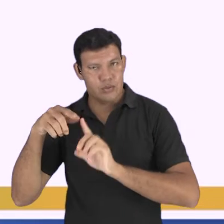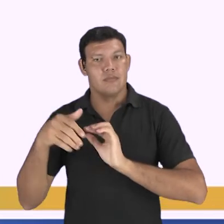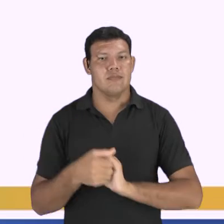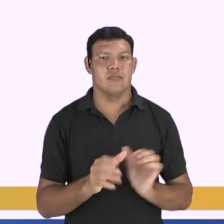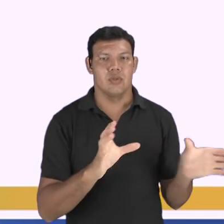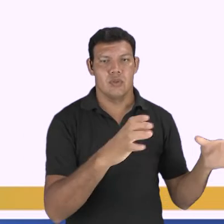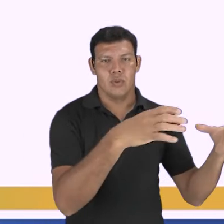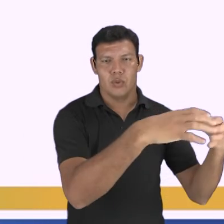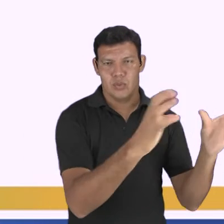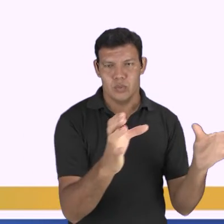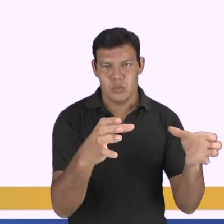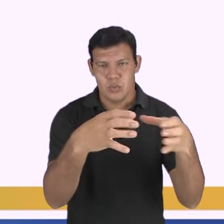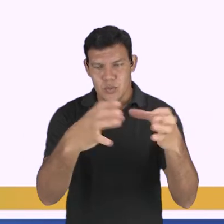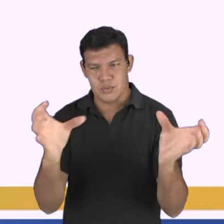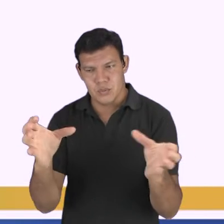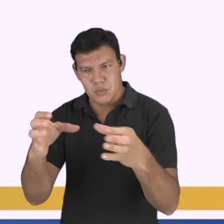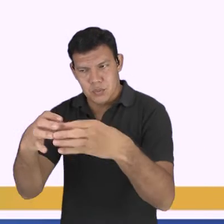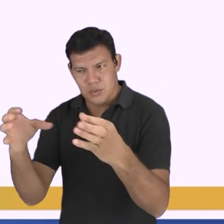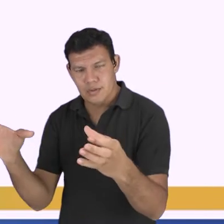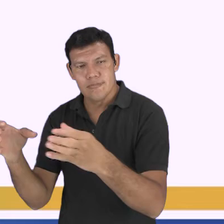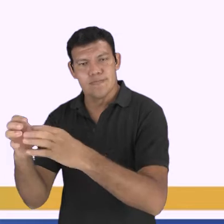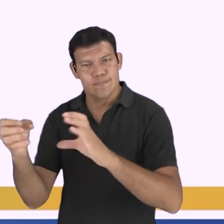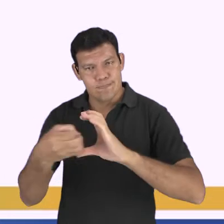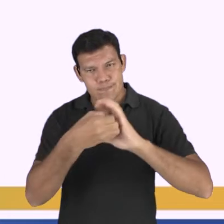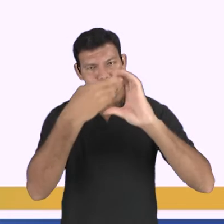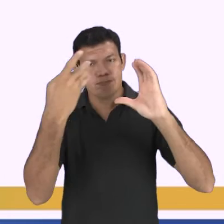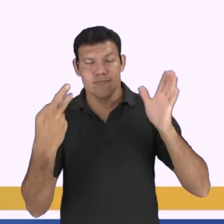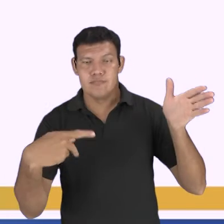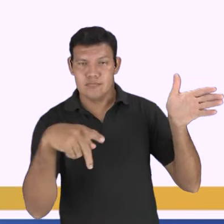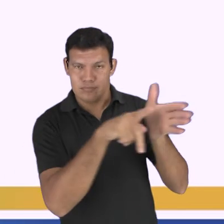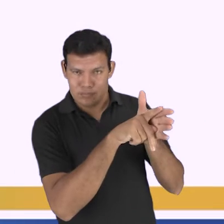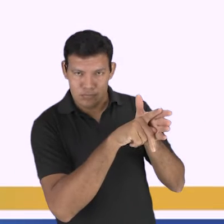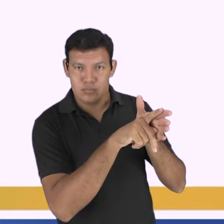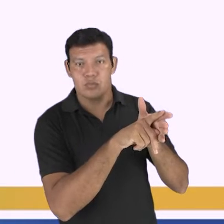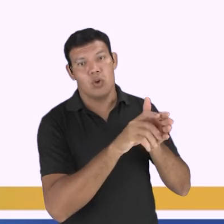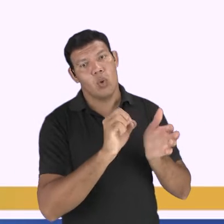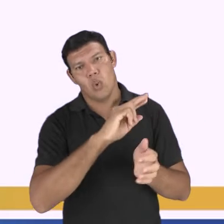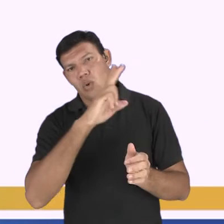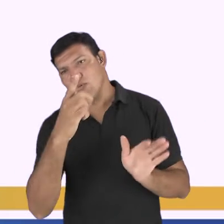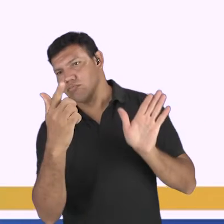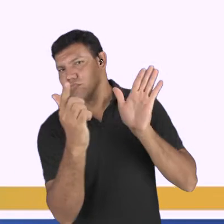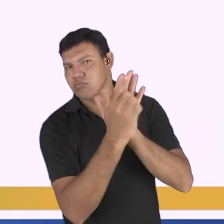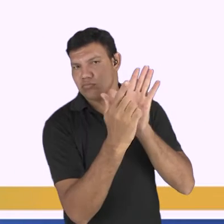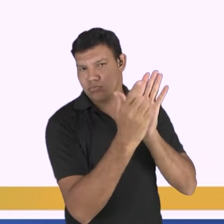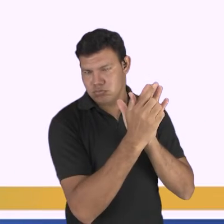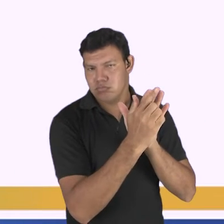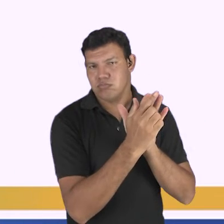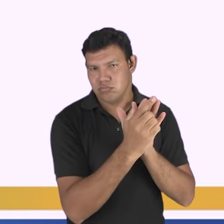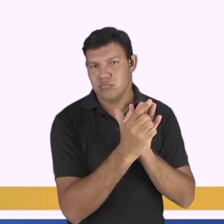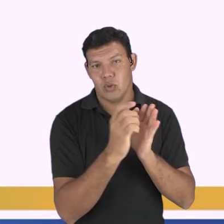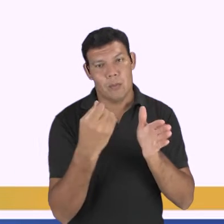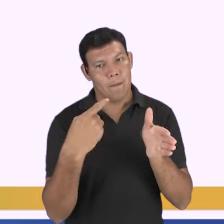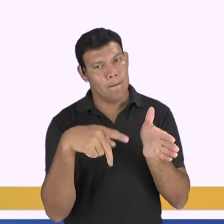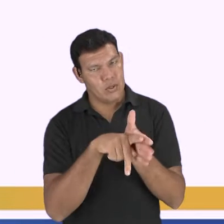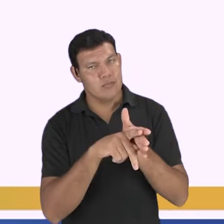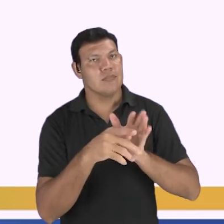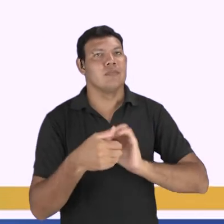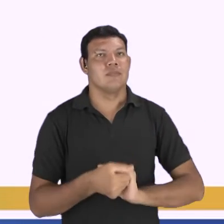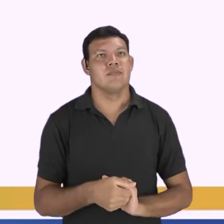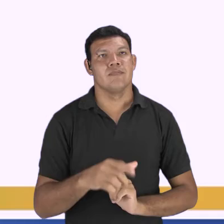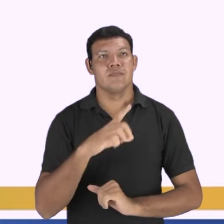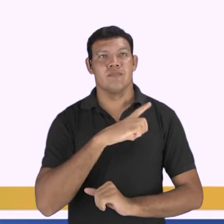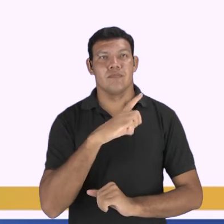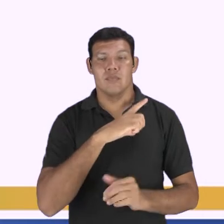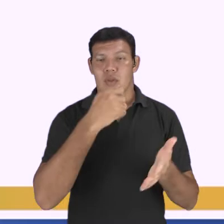de operador, né, vai caracterizar uma função ali argumentativa. Então, vamos ver aqui. Nós temos para